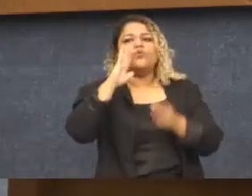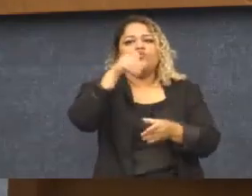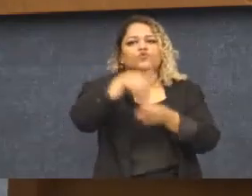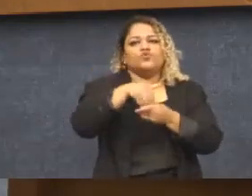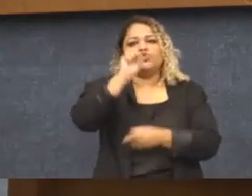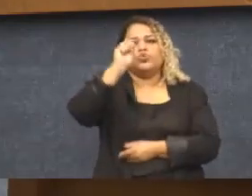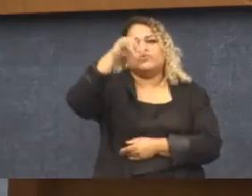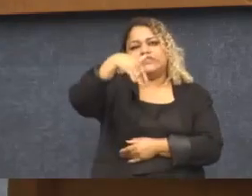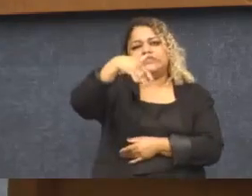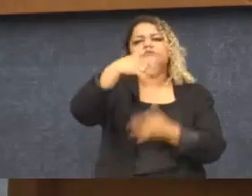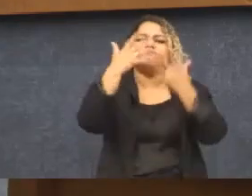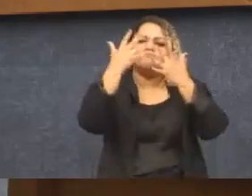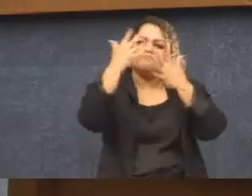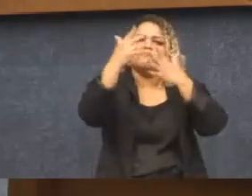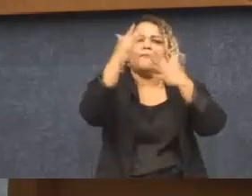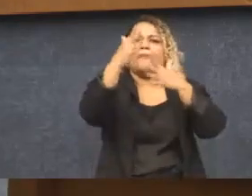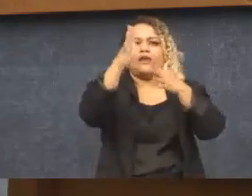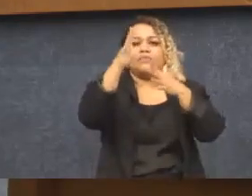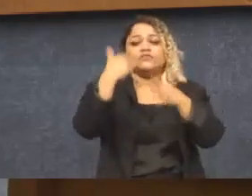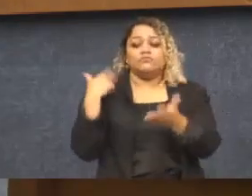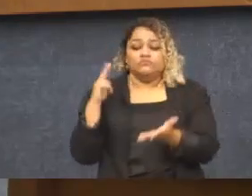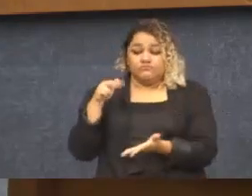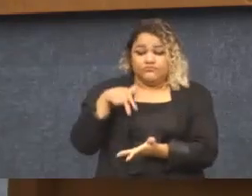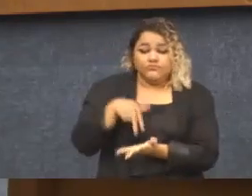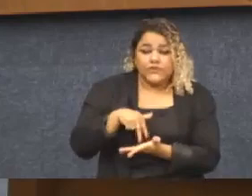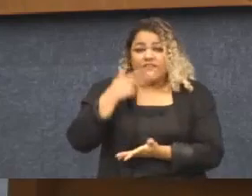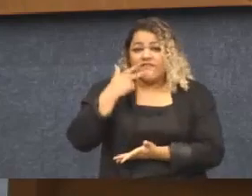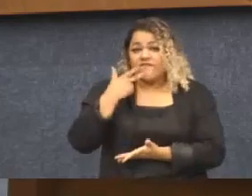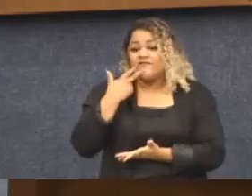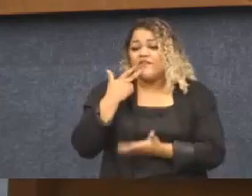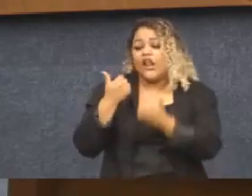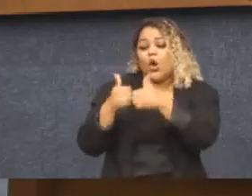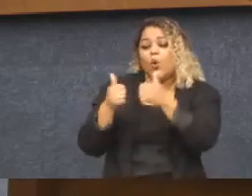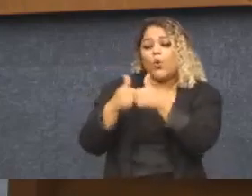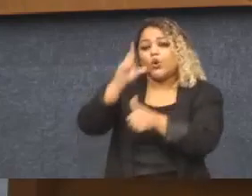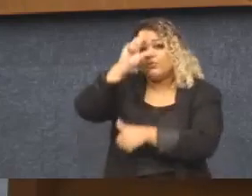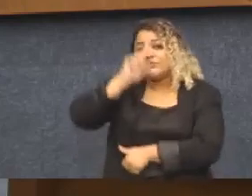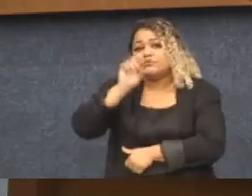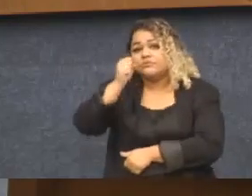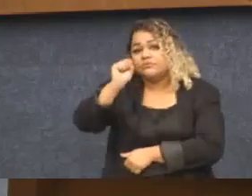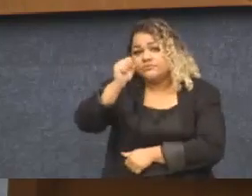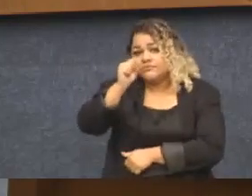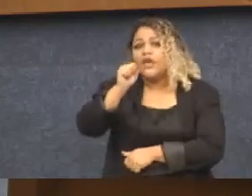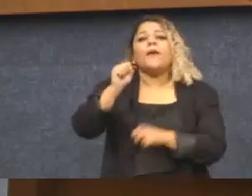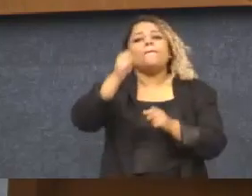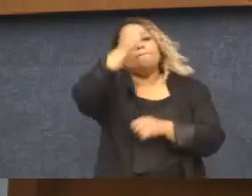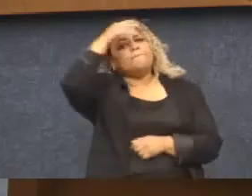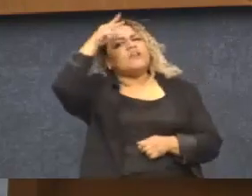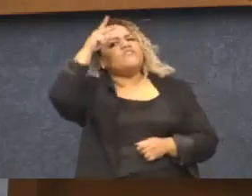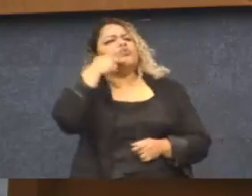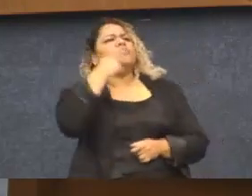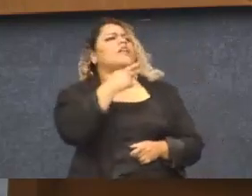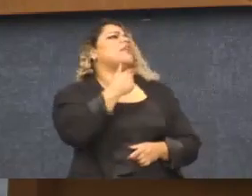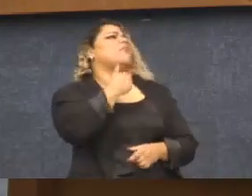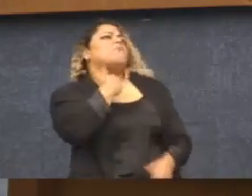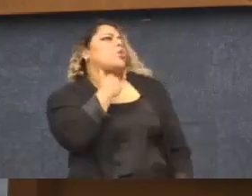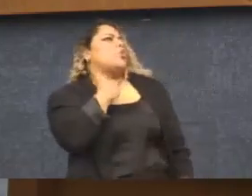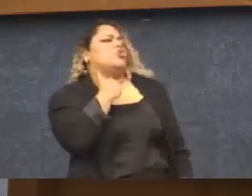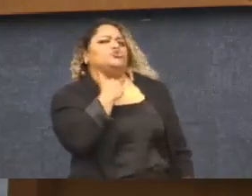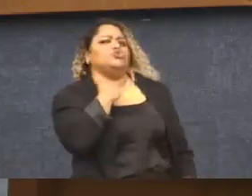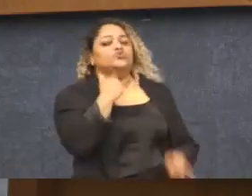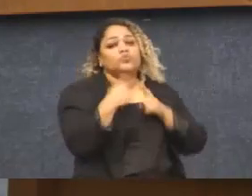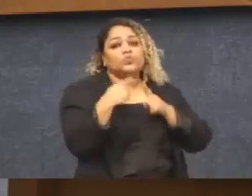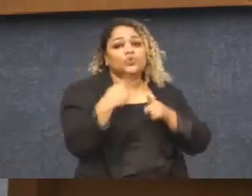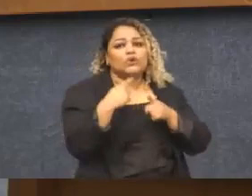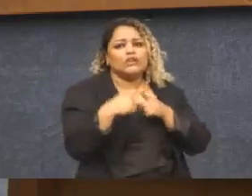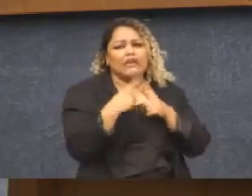Tavares. Quando a gente vem aqui falar do suplementar, vereadores, a prefeitura diz que não pode. Por quê? Porque o valor é